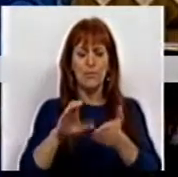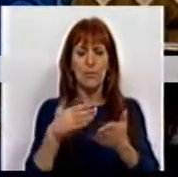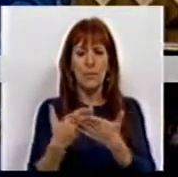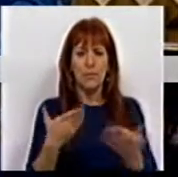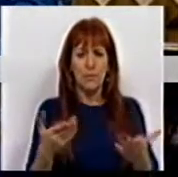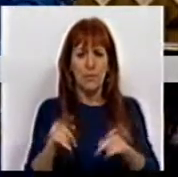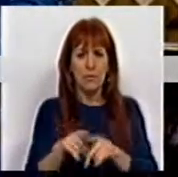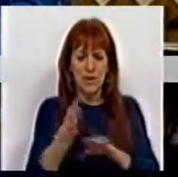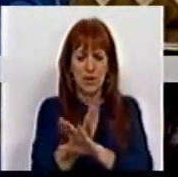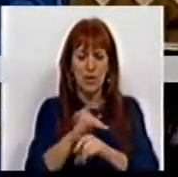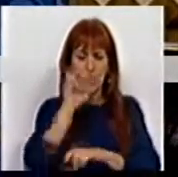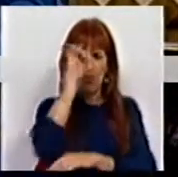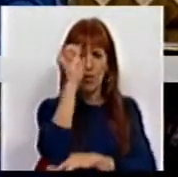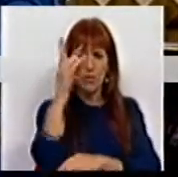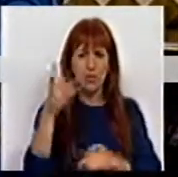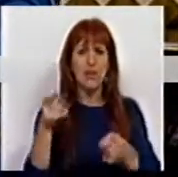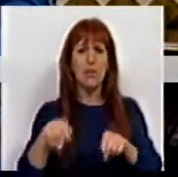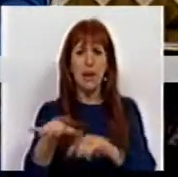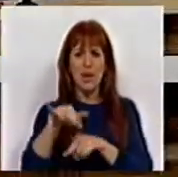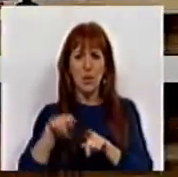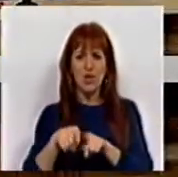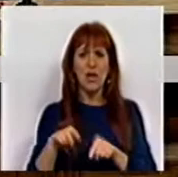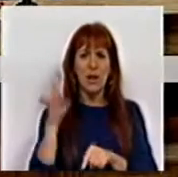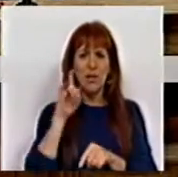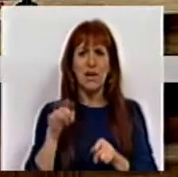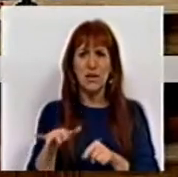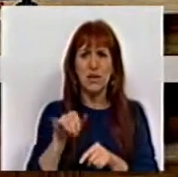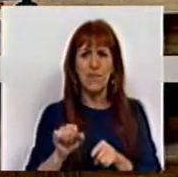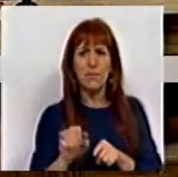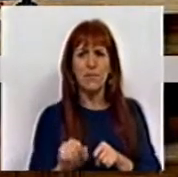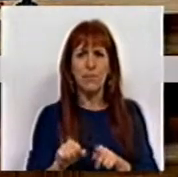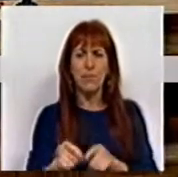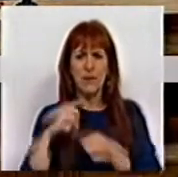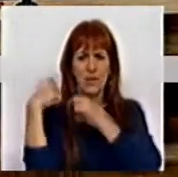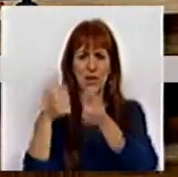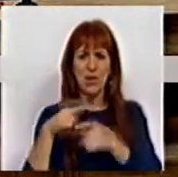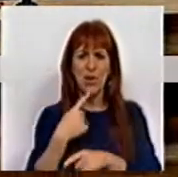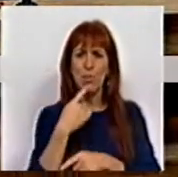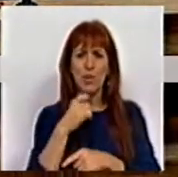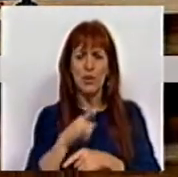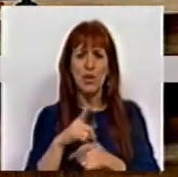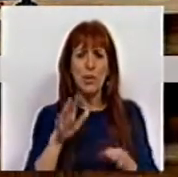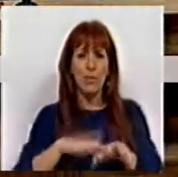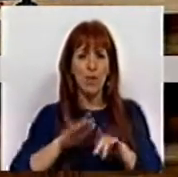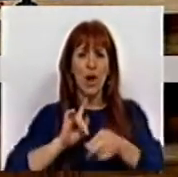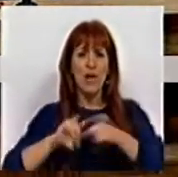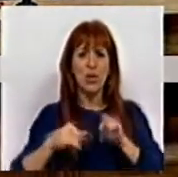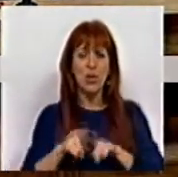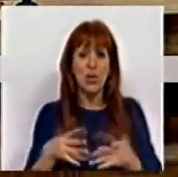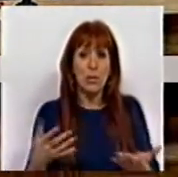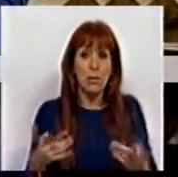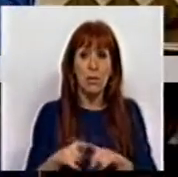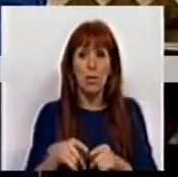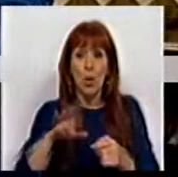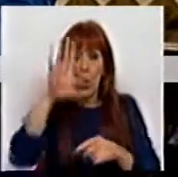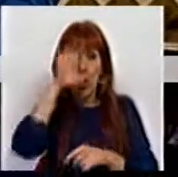financiamento para o setor florestal. Ainda no âmbito e com a importância na área da agricultura, perguntar relativamente àquilo que foi a resolução, até